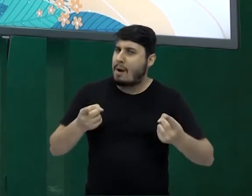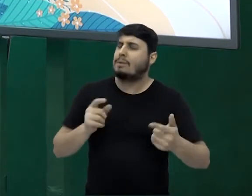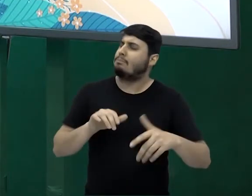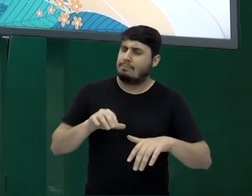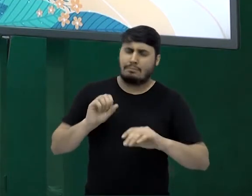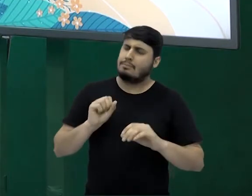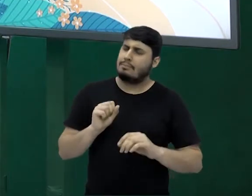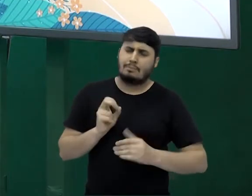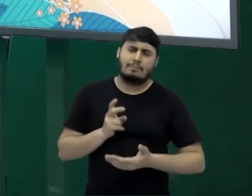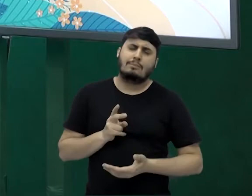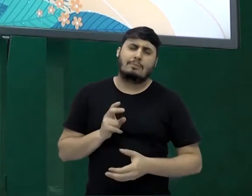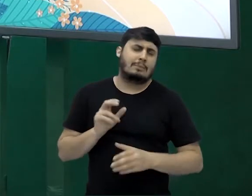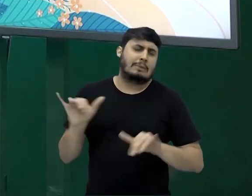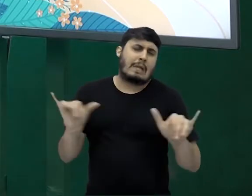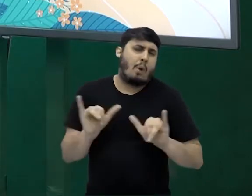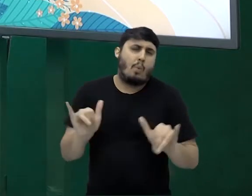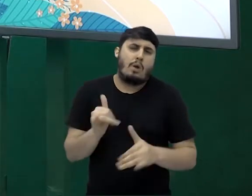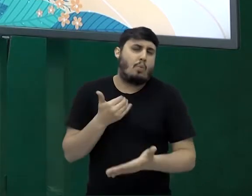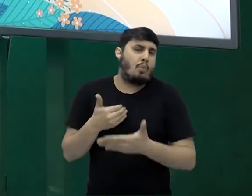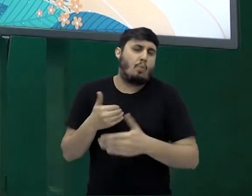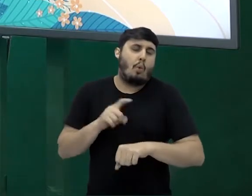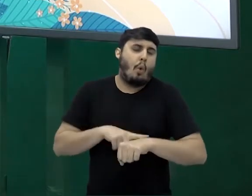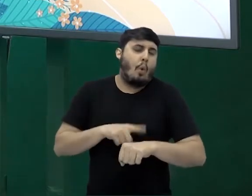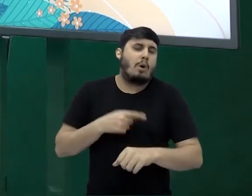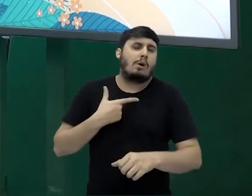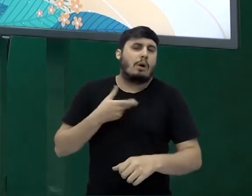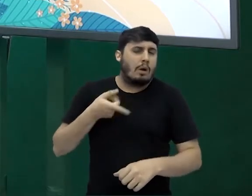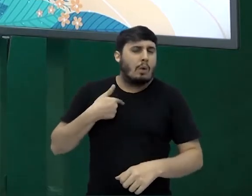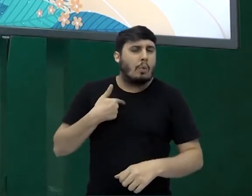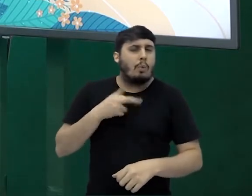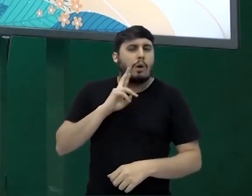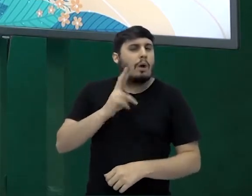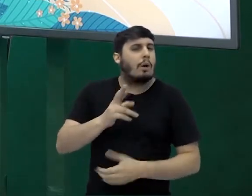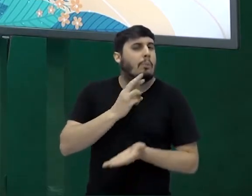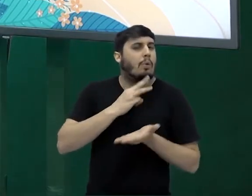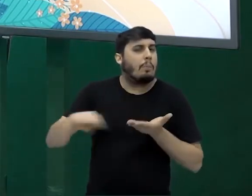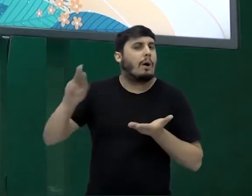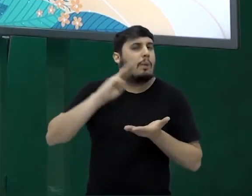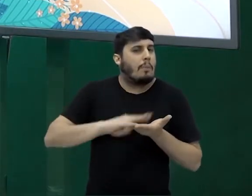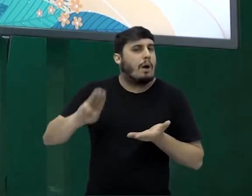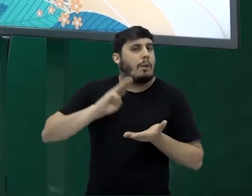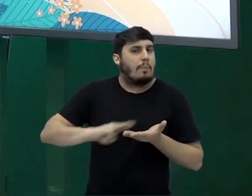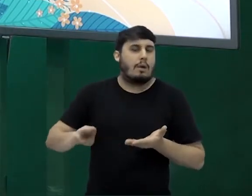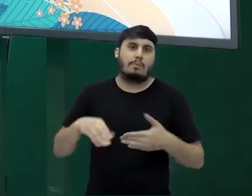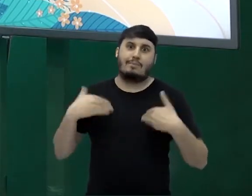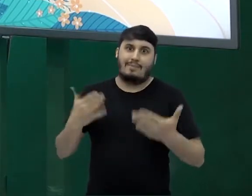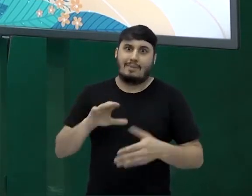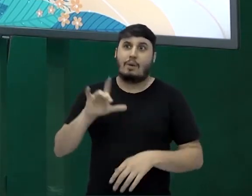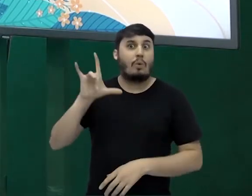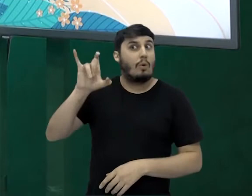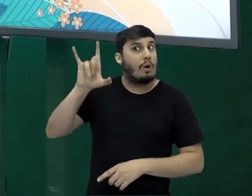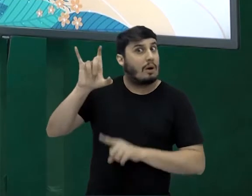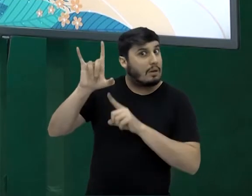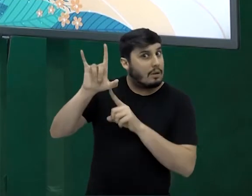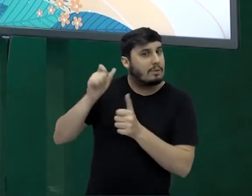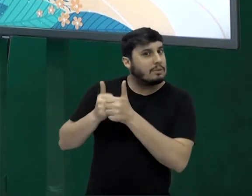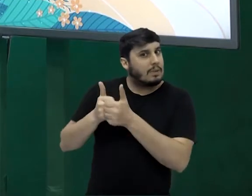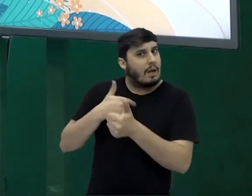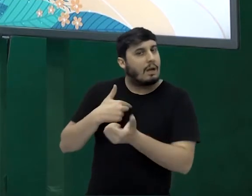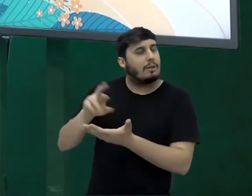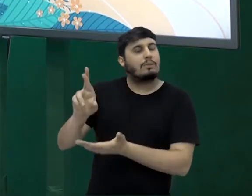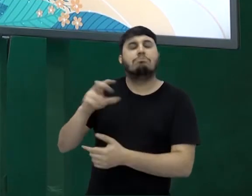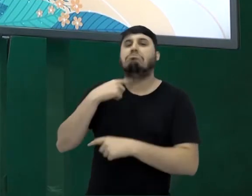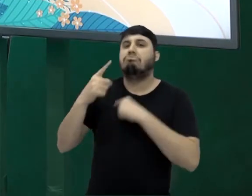um bloco geral. Mas, pô, assim que eu acordar, eu te ajudo sem nenhum problema. Então, manda lá, professor